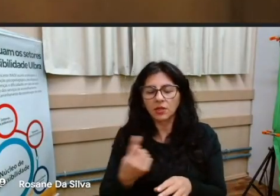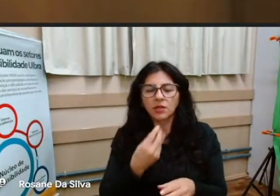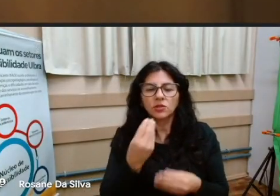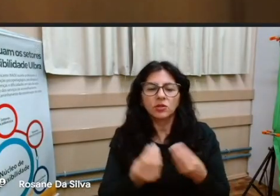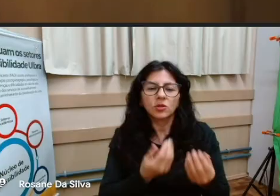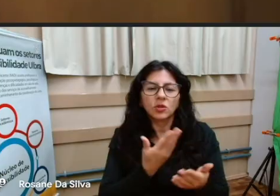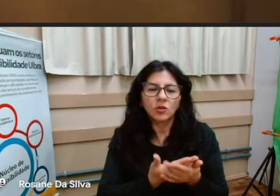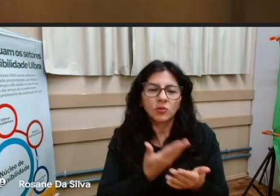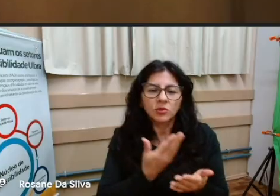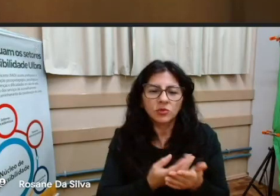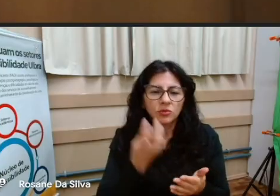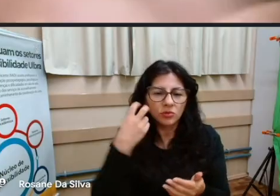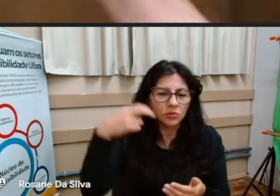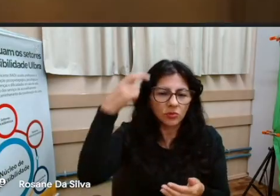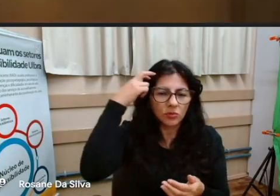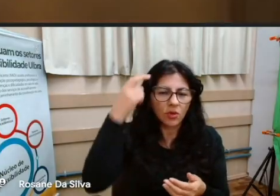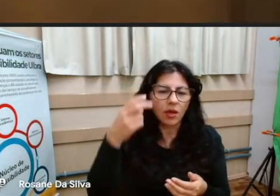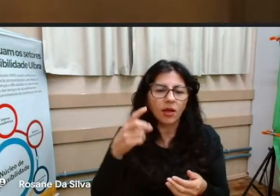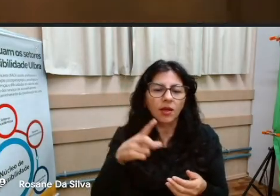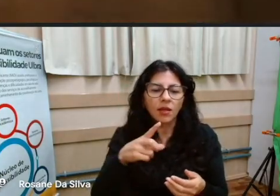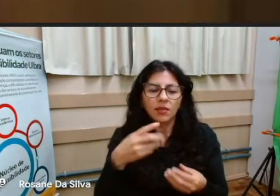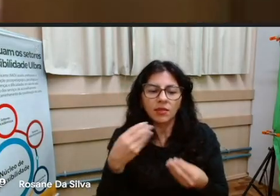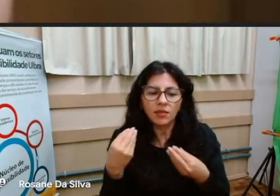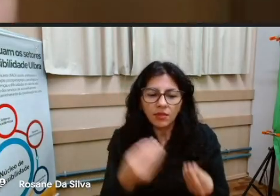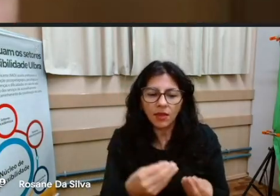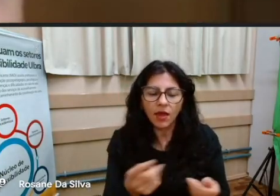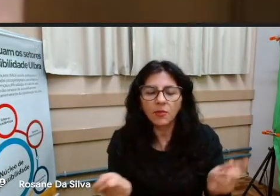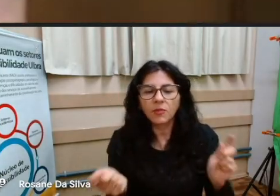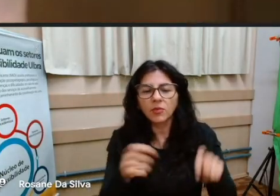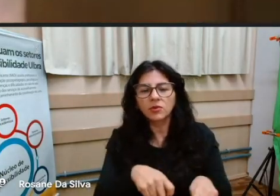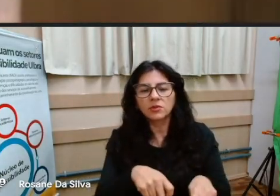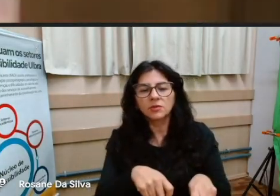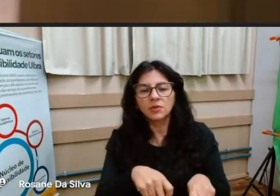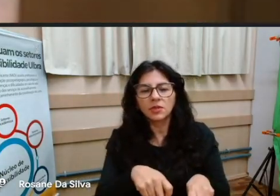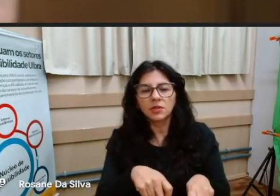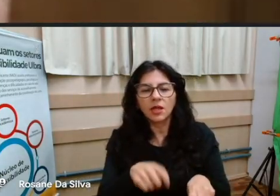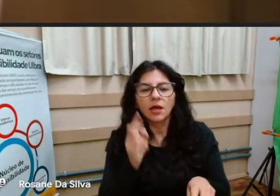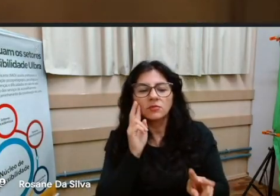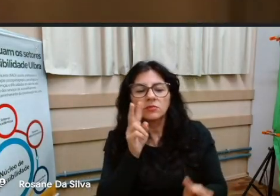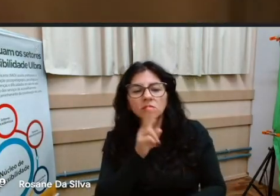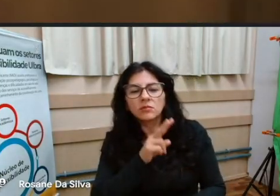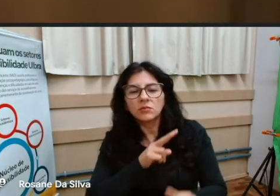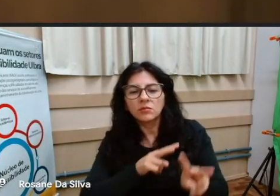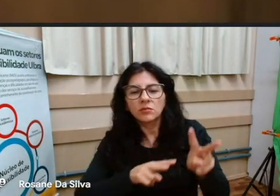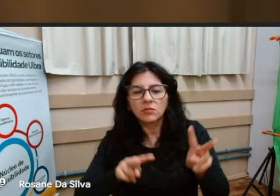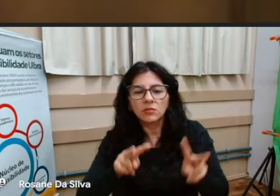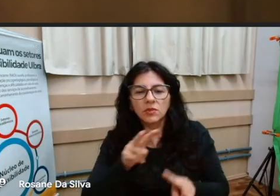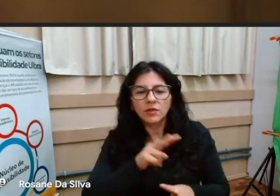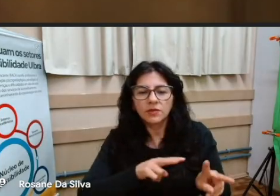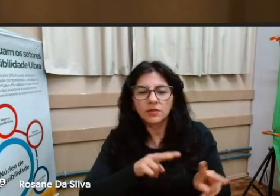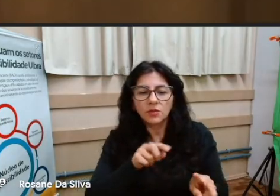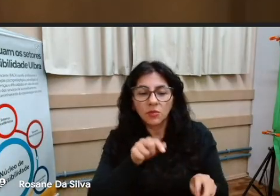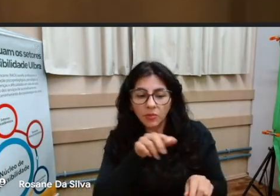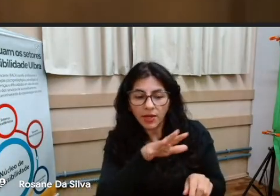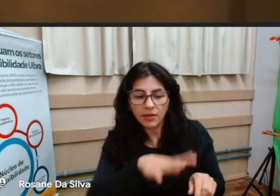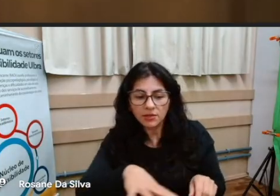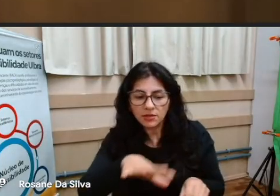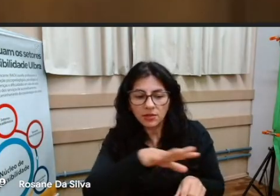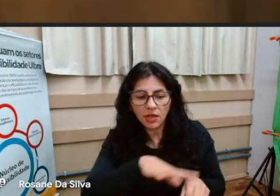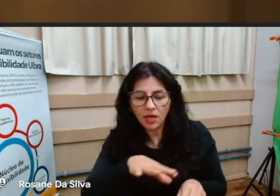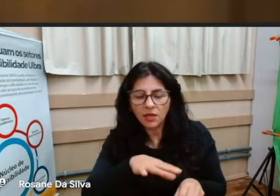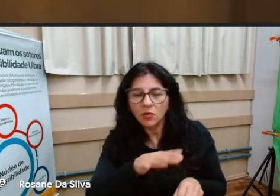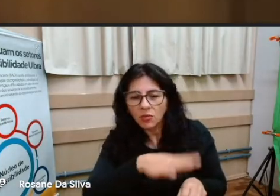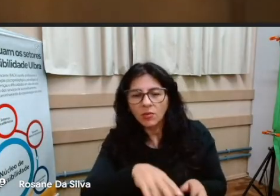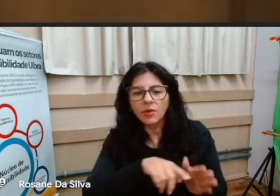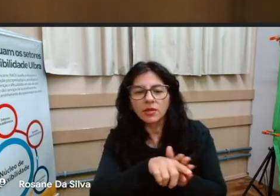têm eh possibilitado digamos assim eh olhar eh olhar para esse